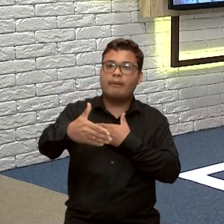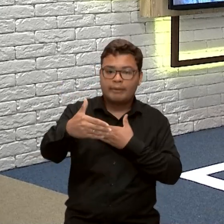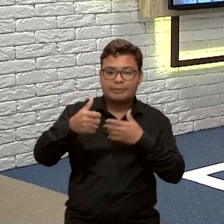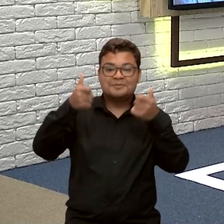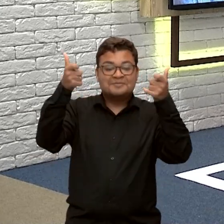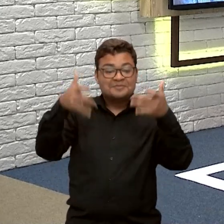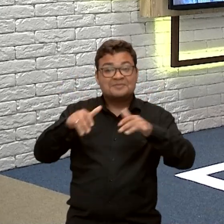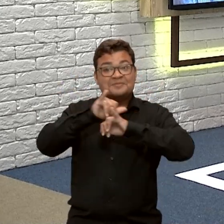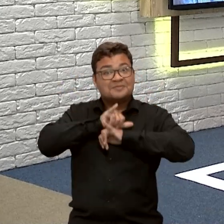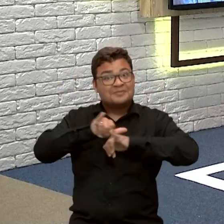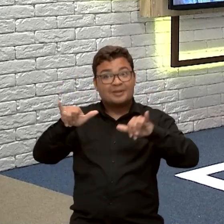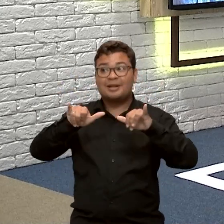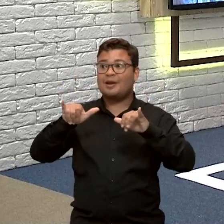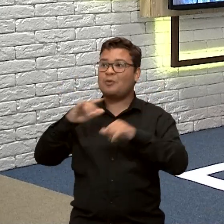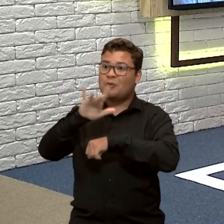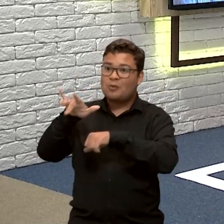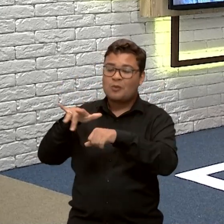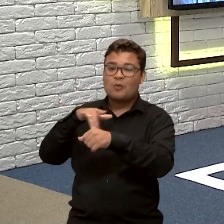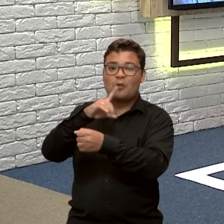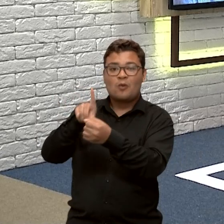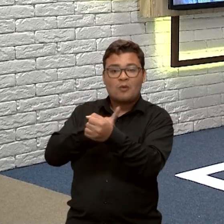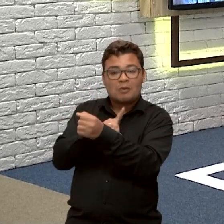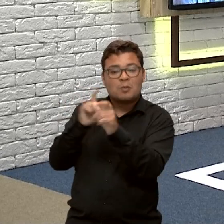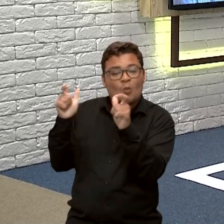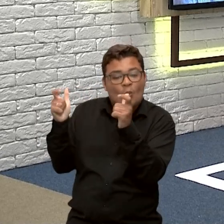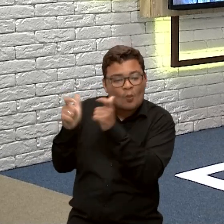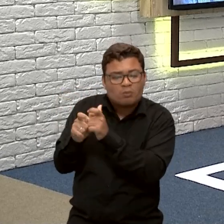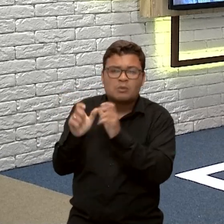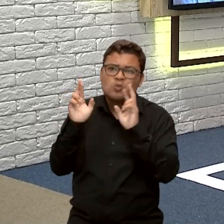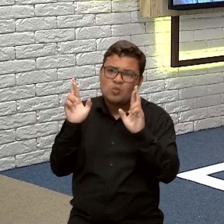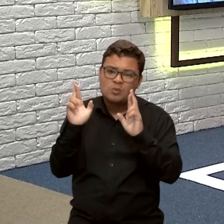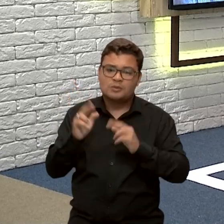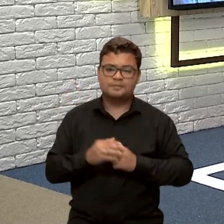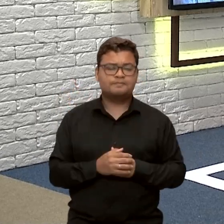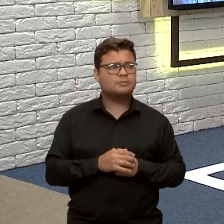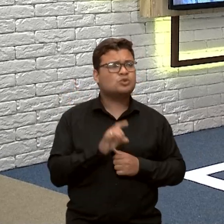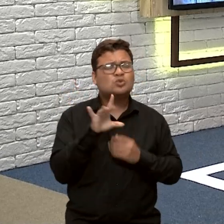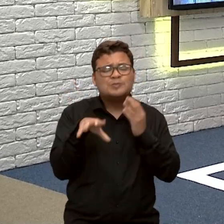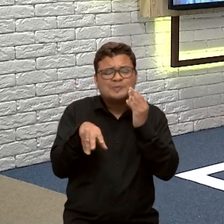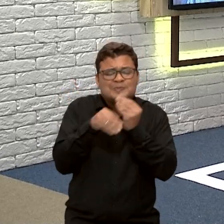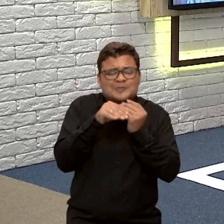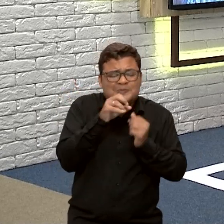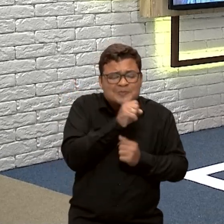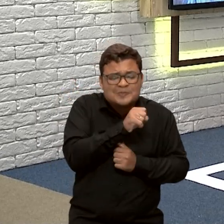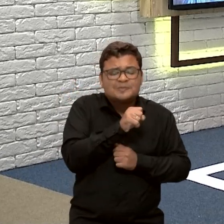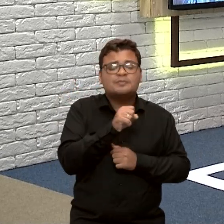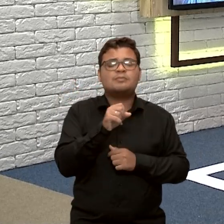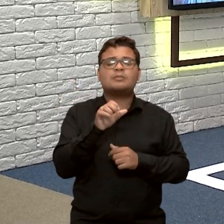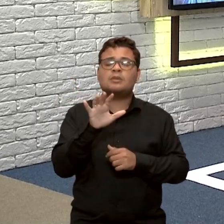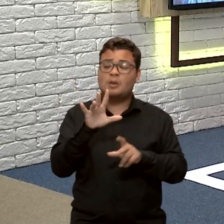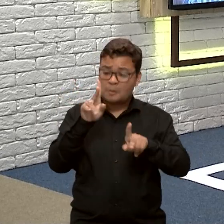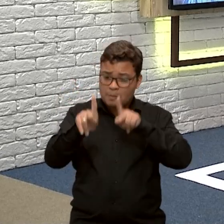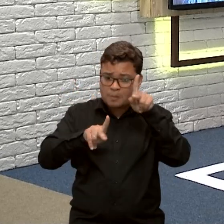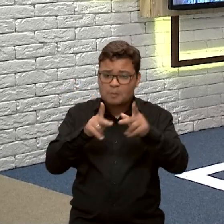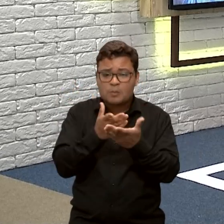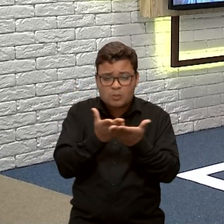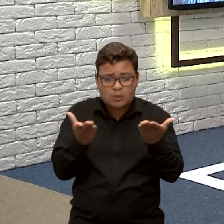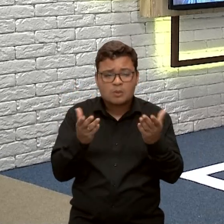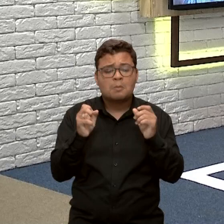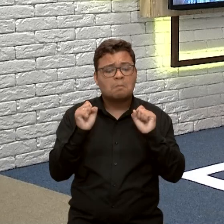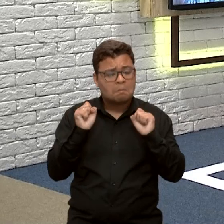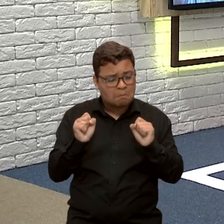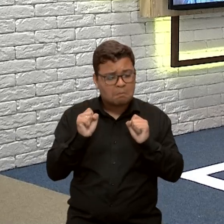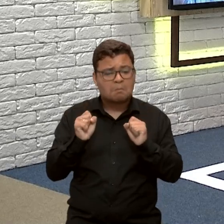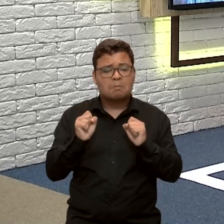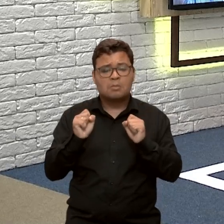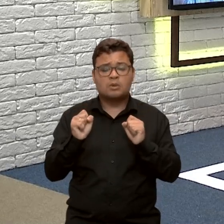Muito obrigada, Wellington, por estar aqui esclarecendo para a população, né, as medidas de combate ao mosquito. A gente espera poder voltar